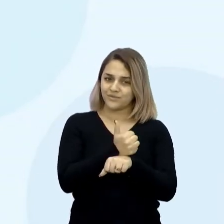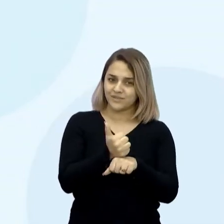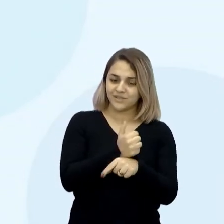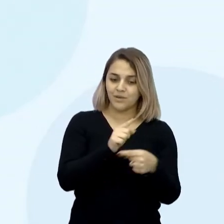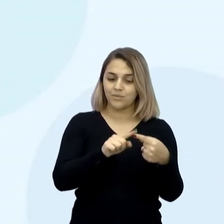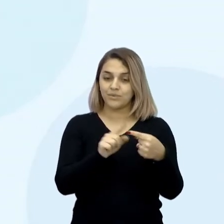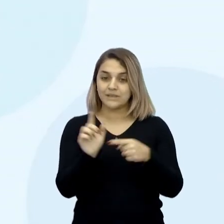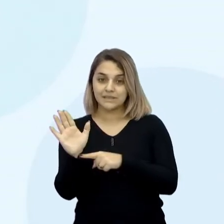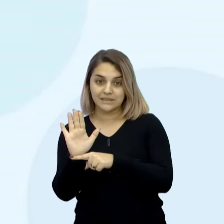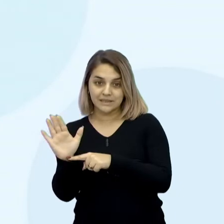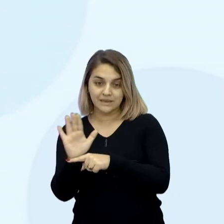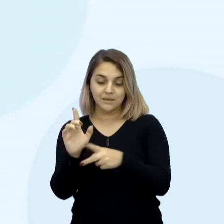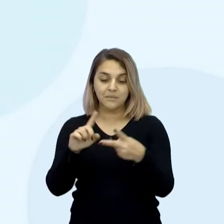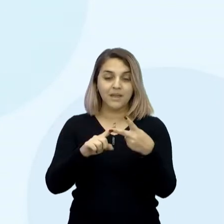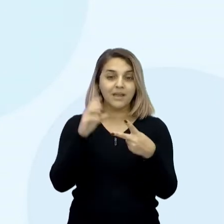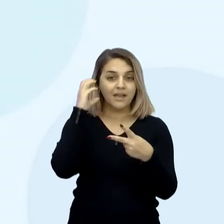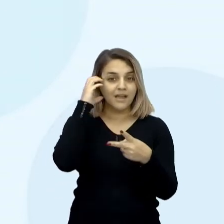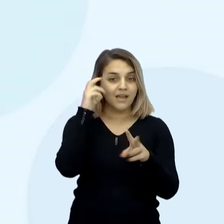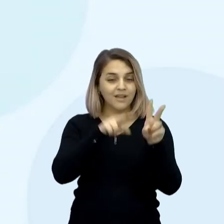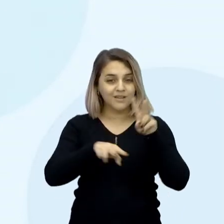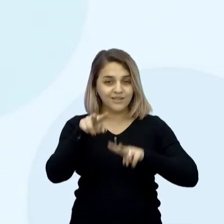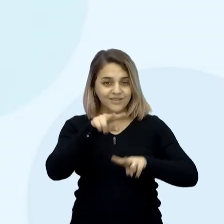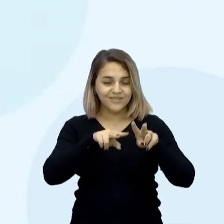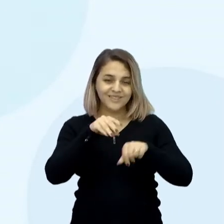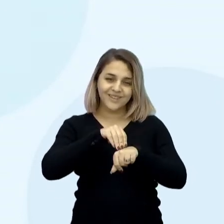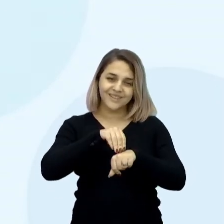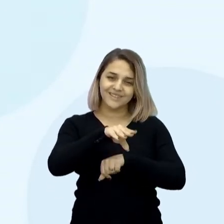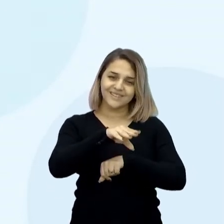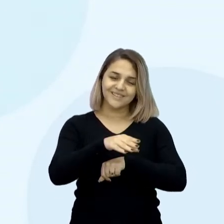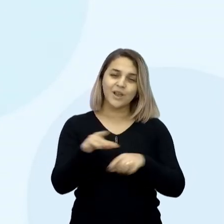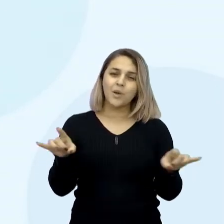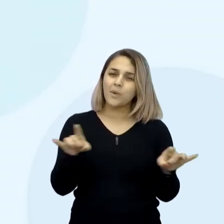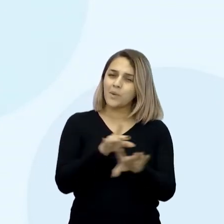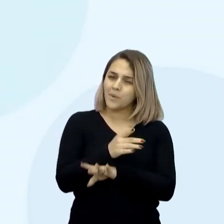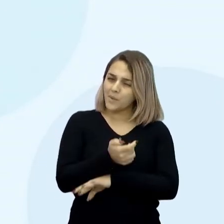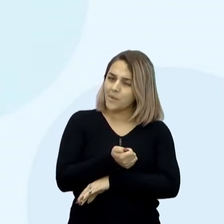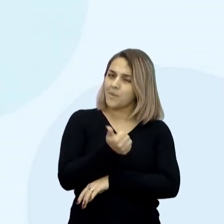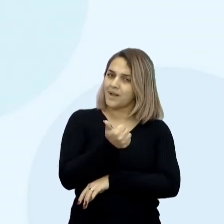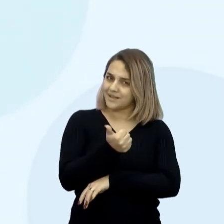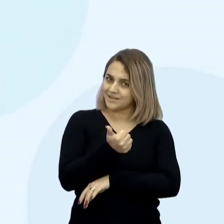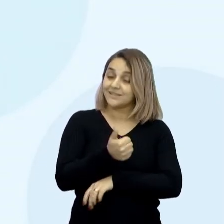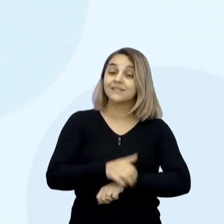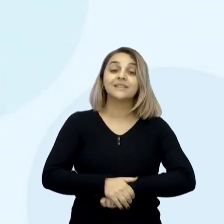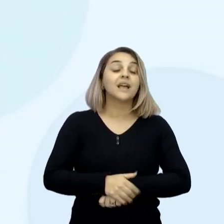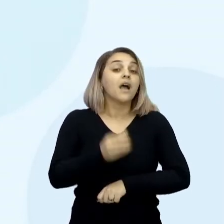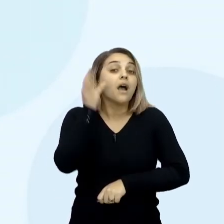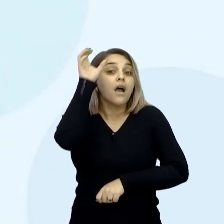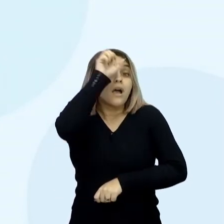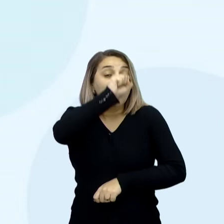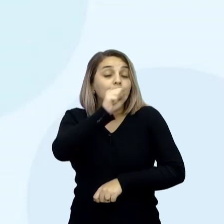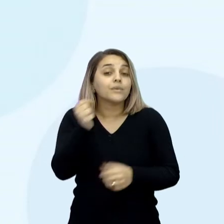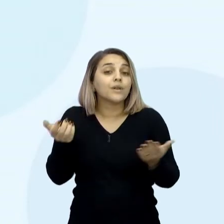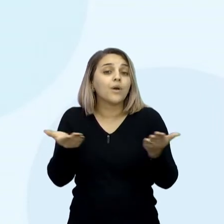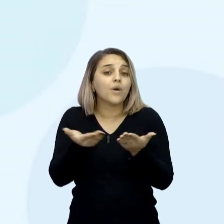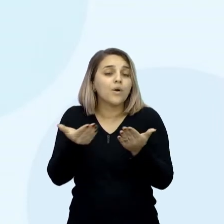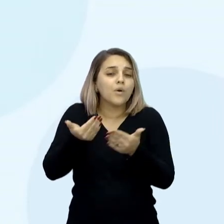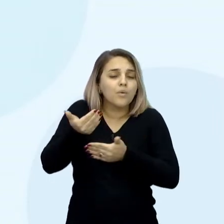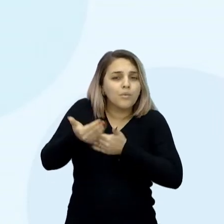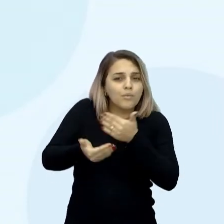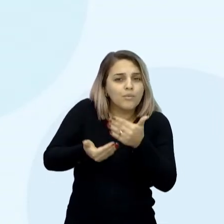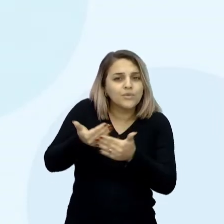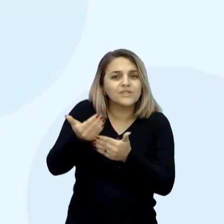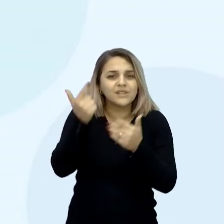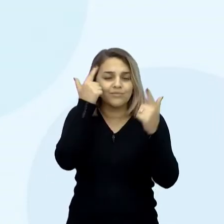Então, é a dica do Saiba Mais, tá certo? Estamos quase chegando ao fim da nossa aula. E o que nós aprendemos hoje? Processos de criação e